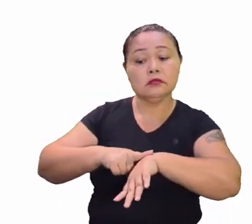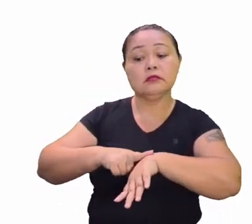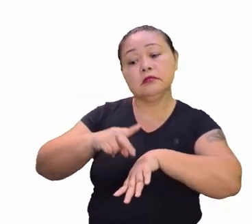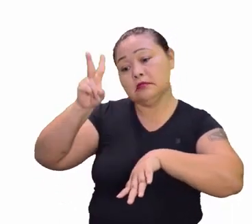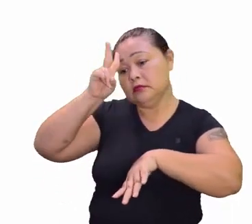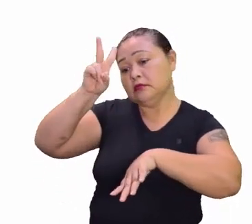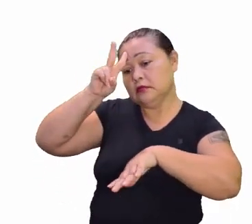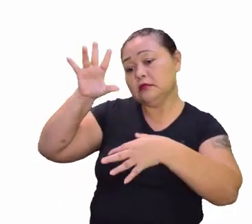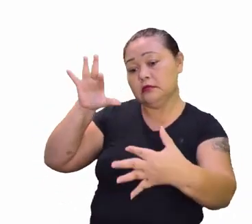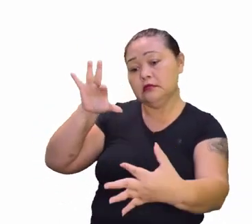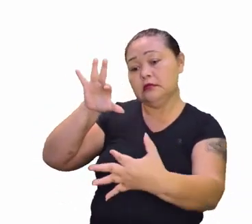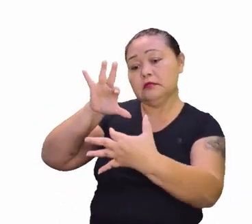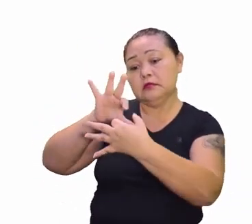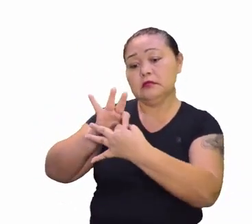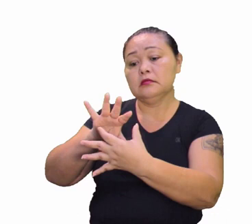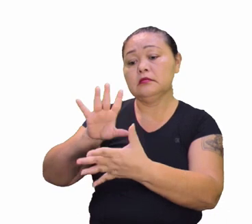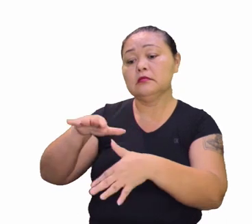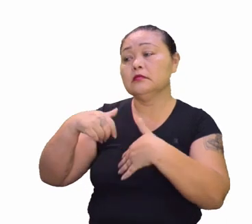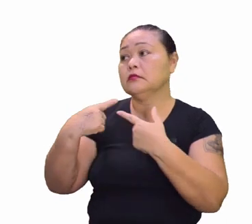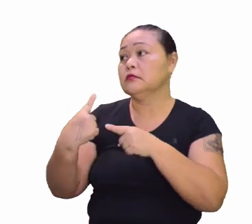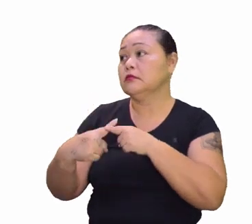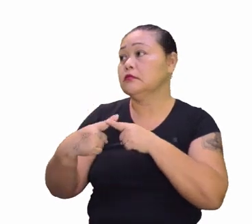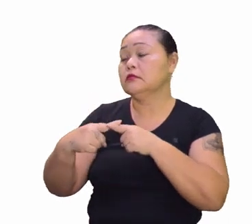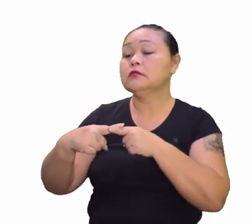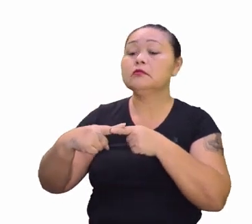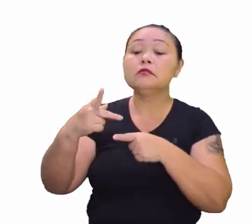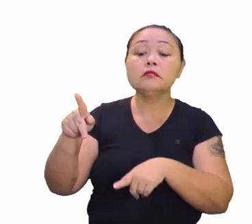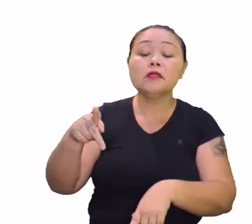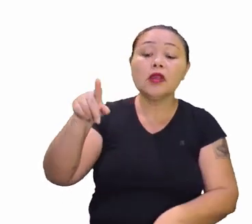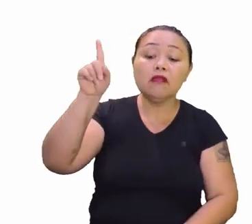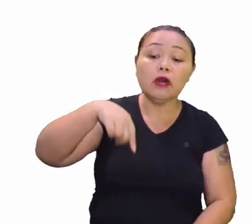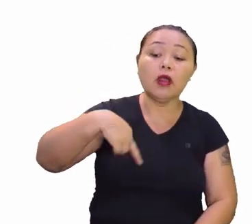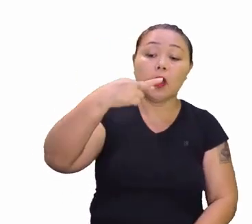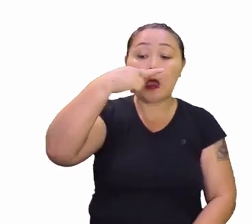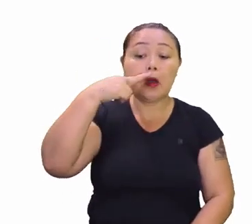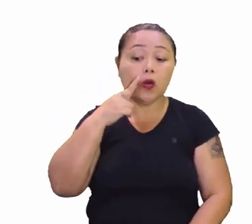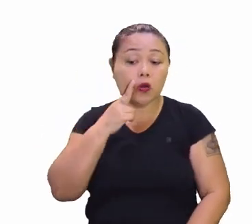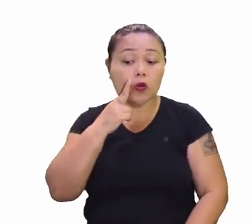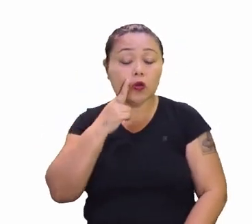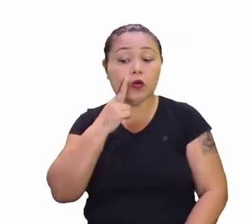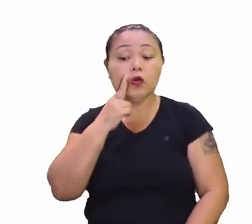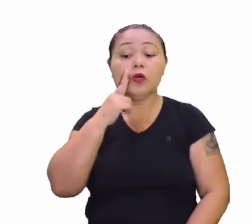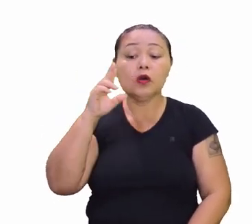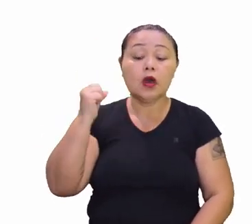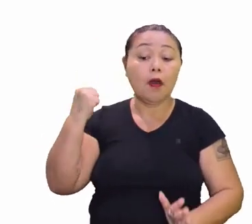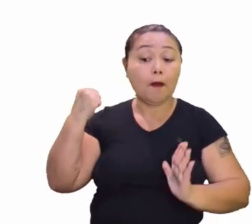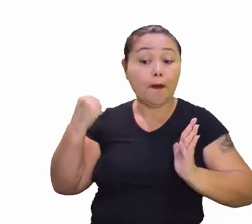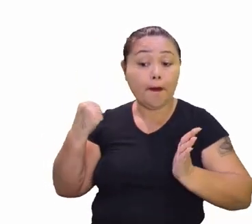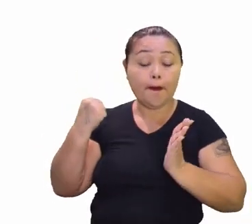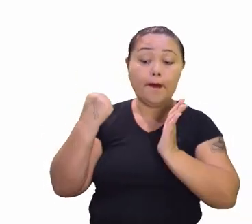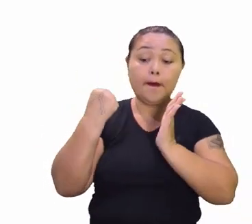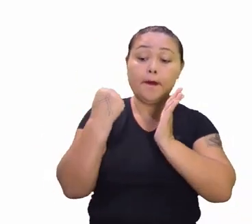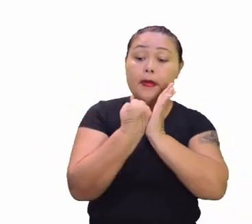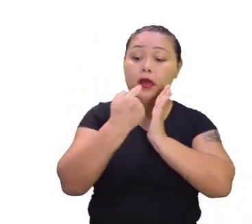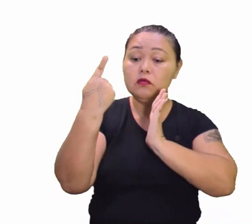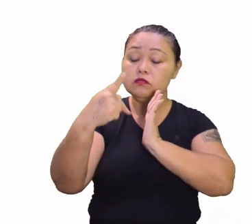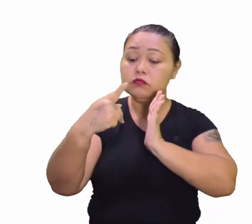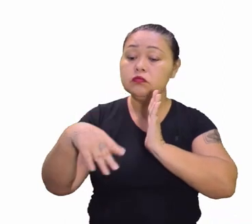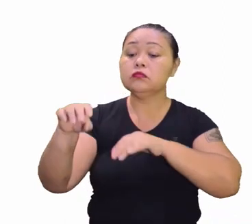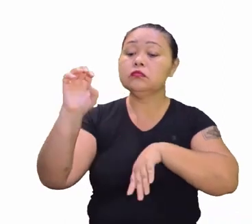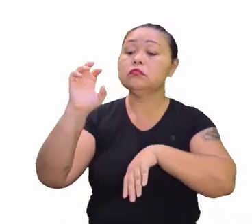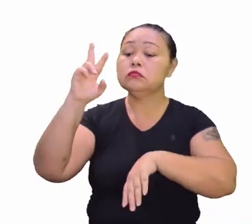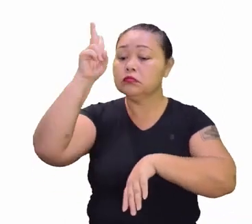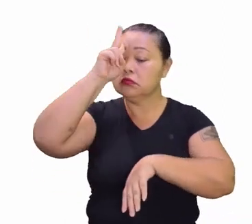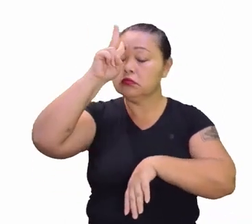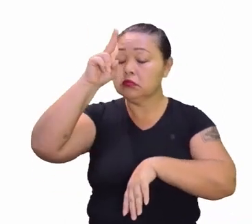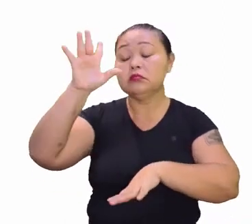Com história. certeza, É exatamente. Porque falar de Rondon é falar de marco histórico, né, no estado de Rondônia. Por isso que a